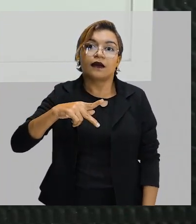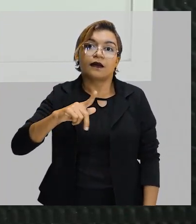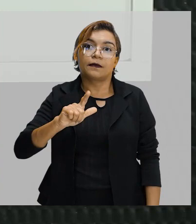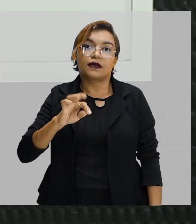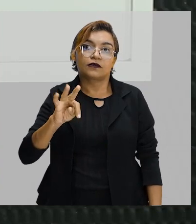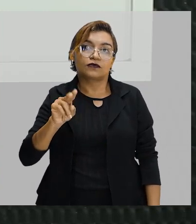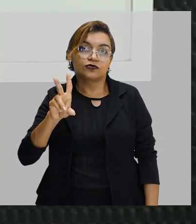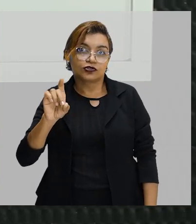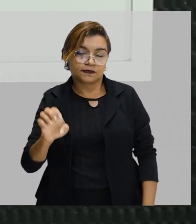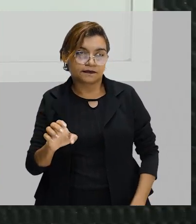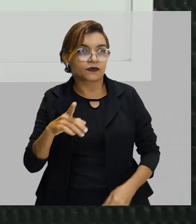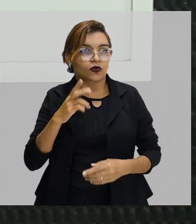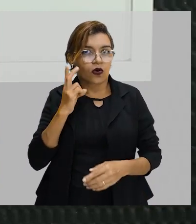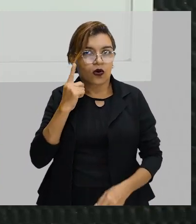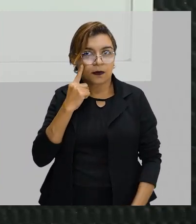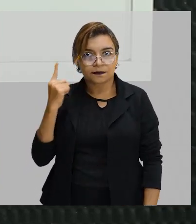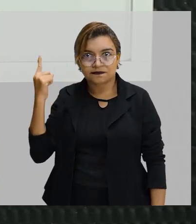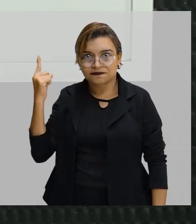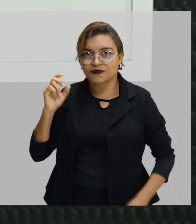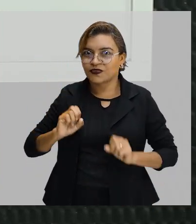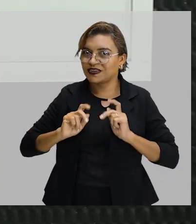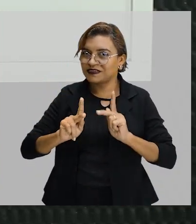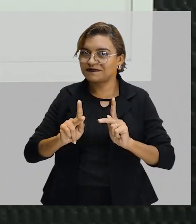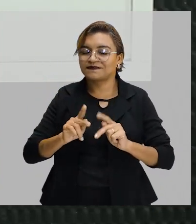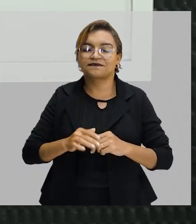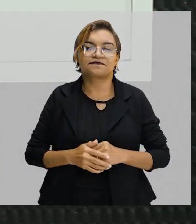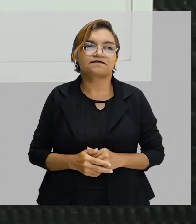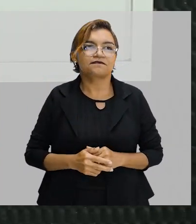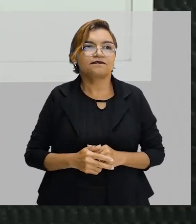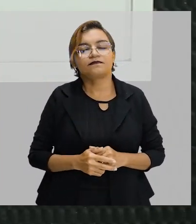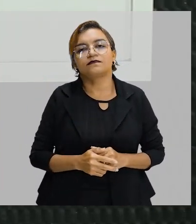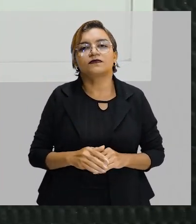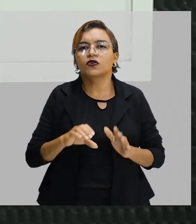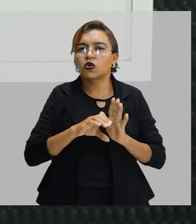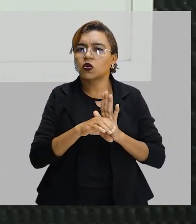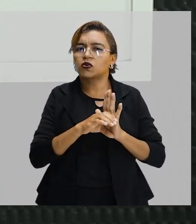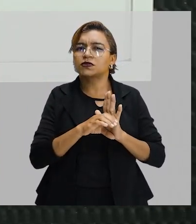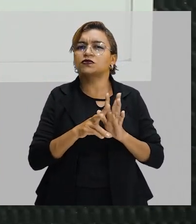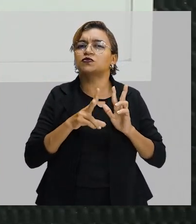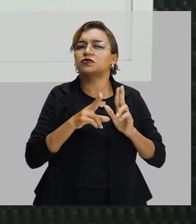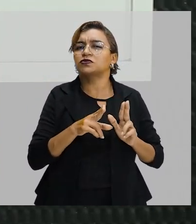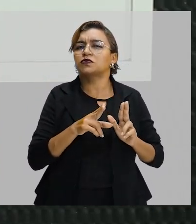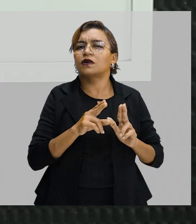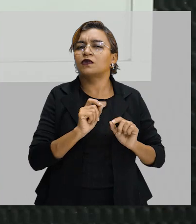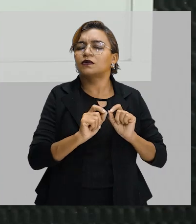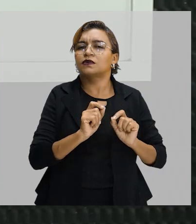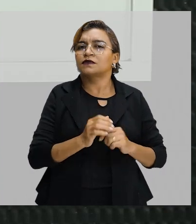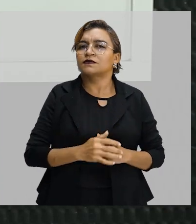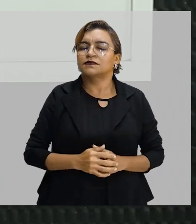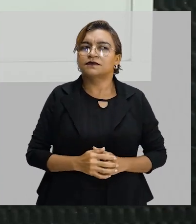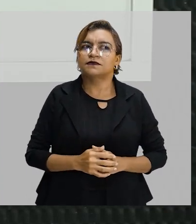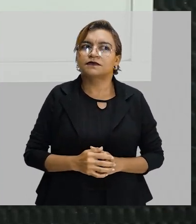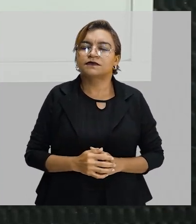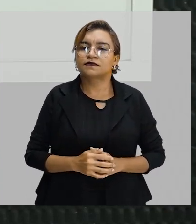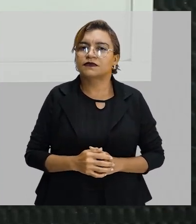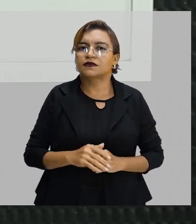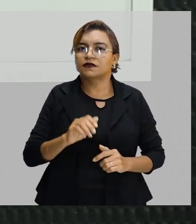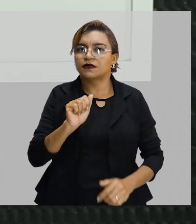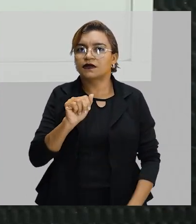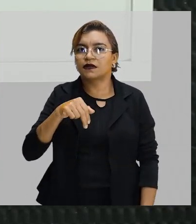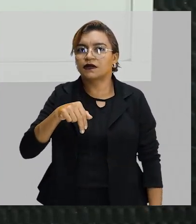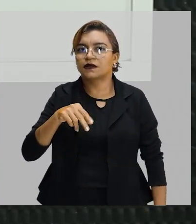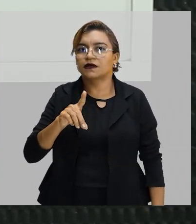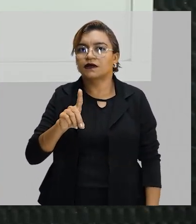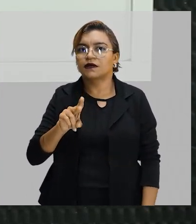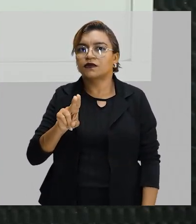amplitude. Tá, ok? É o mesmo conceitozinho lá da ondulatória, né?